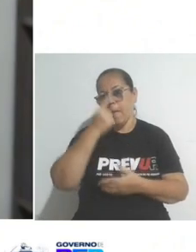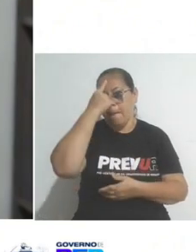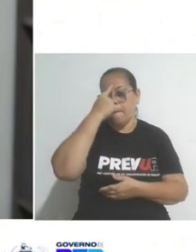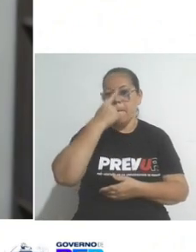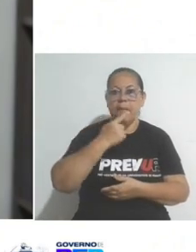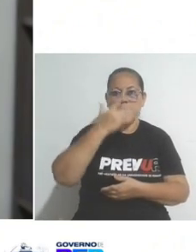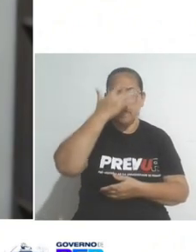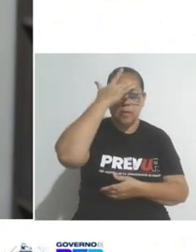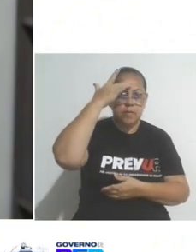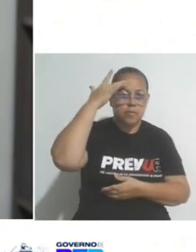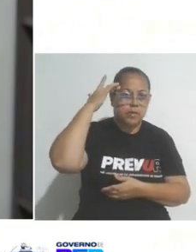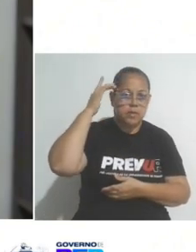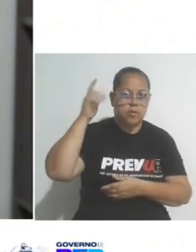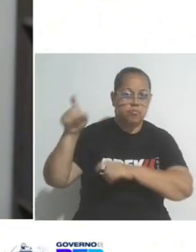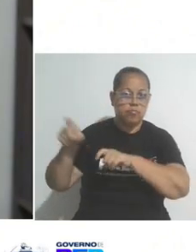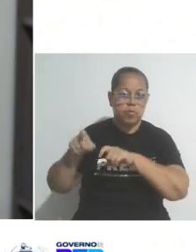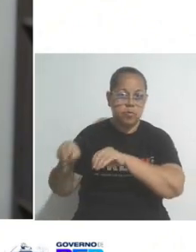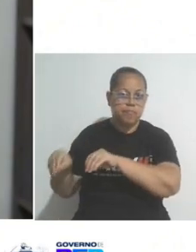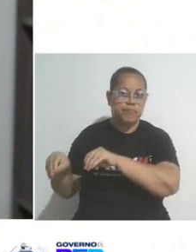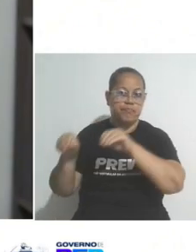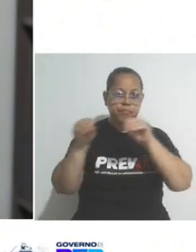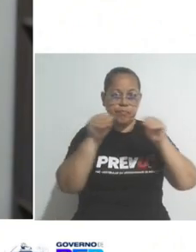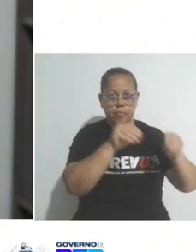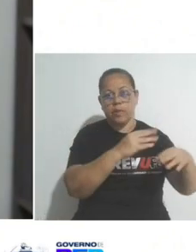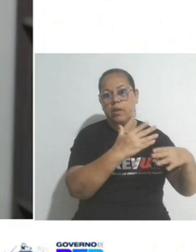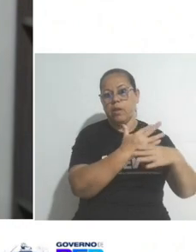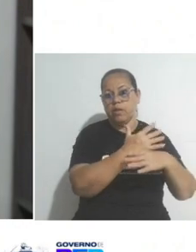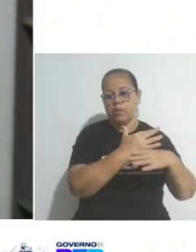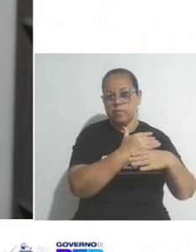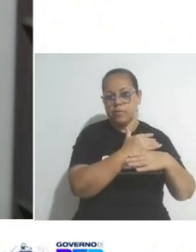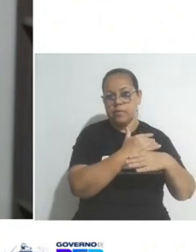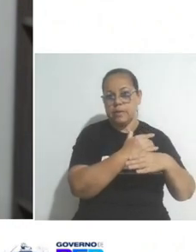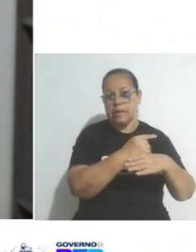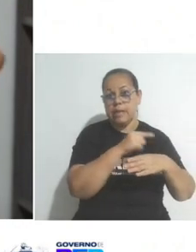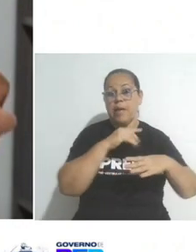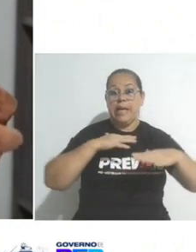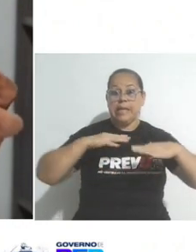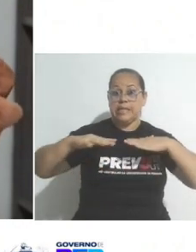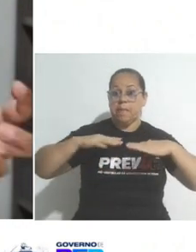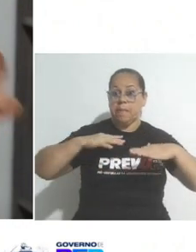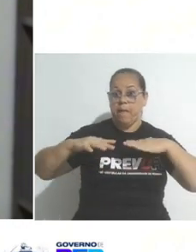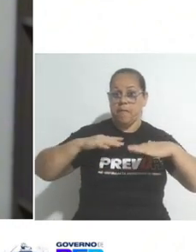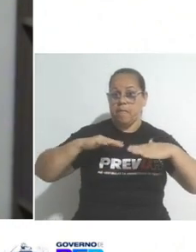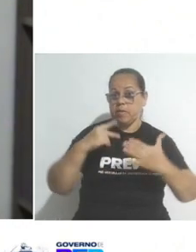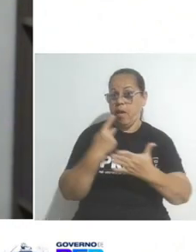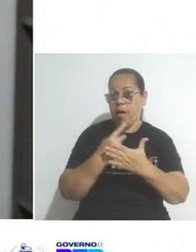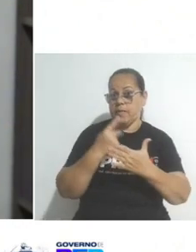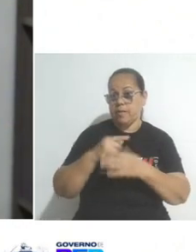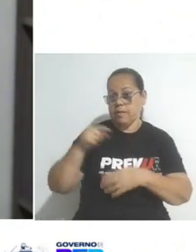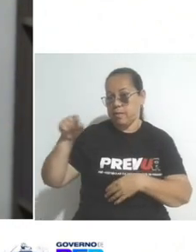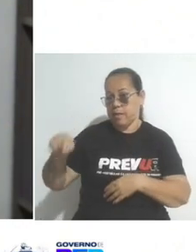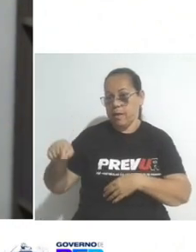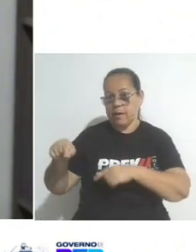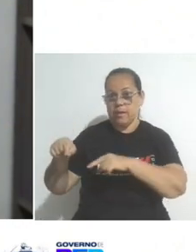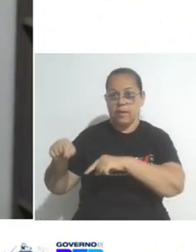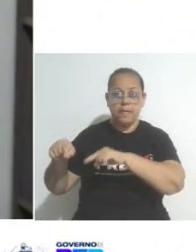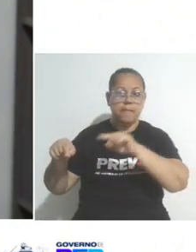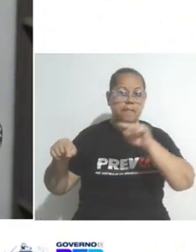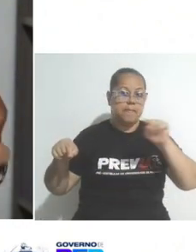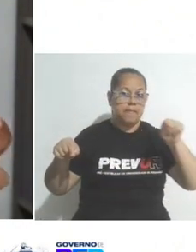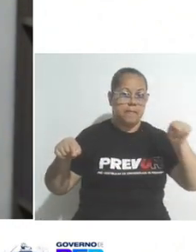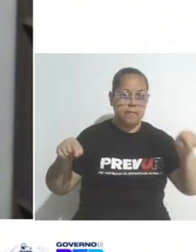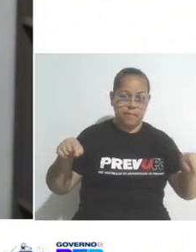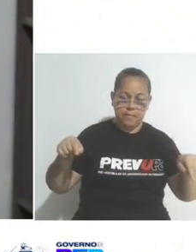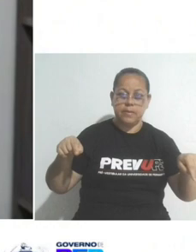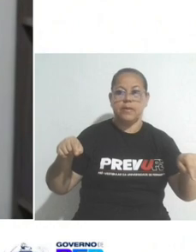populacional de rural para urbano então esse movimento de saída não é a transição esse